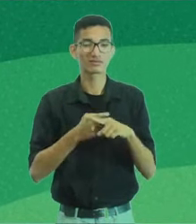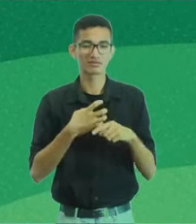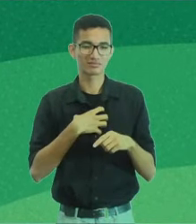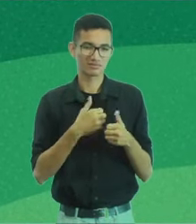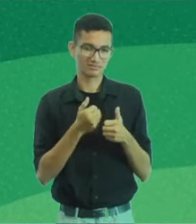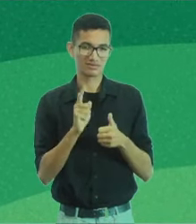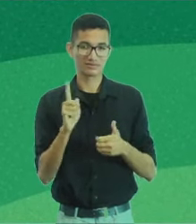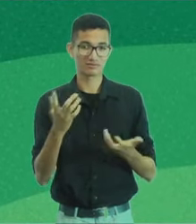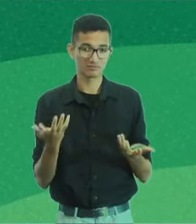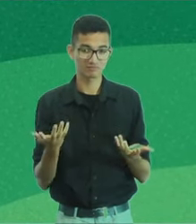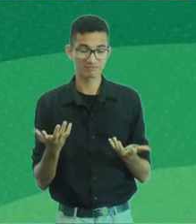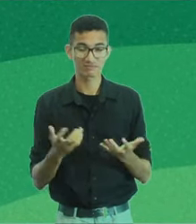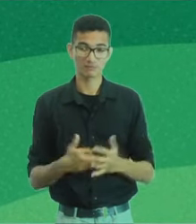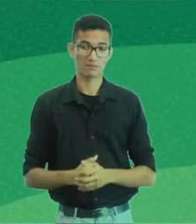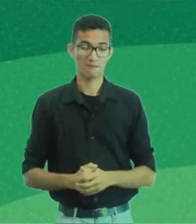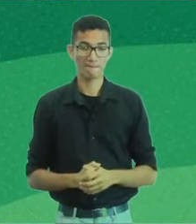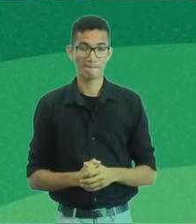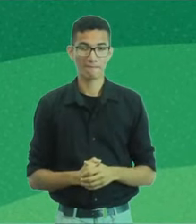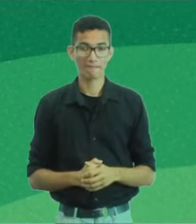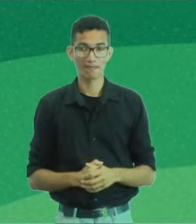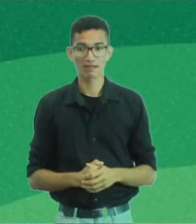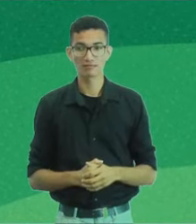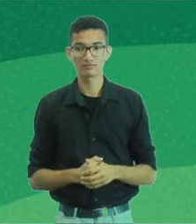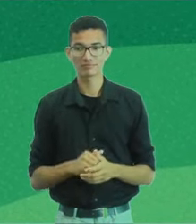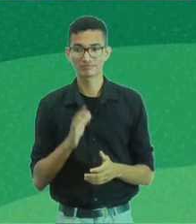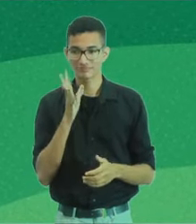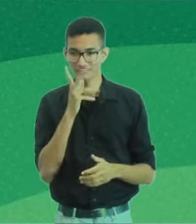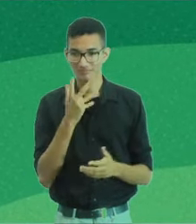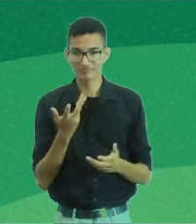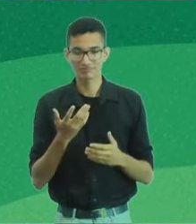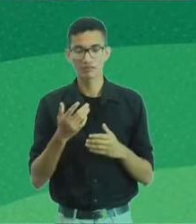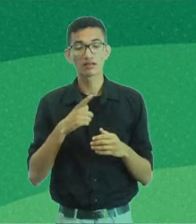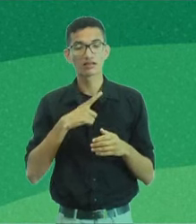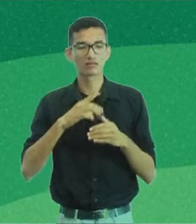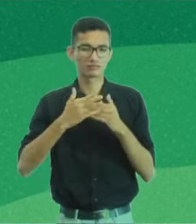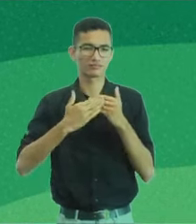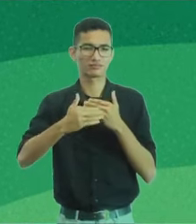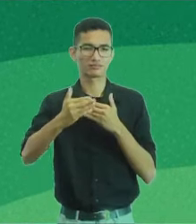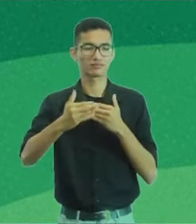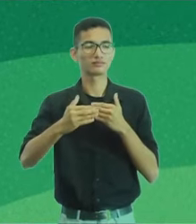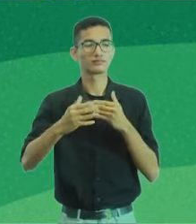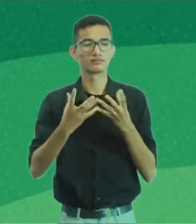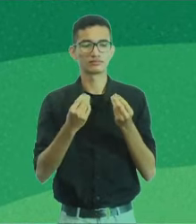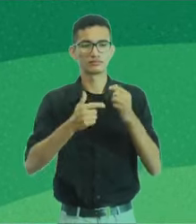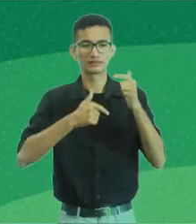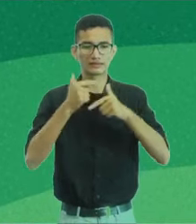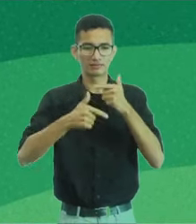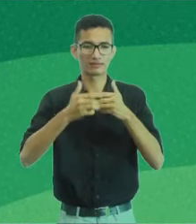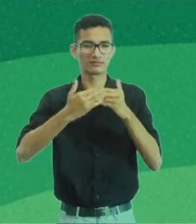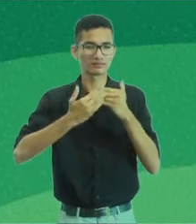Então a gente tem um problema pela frente para lidar e